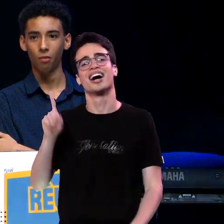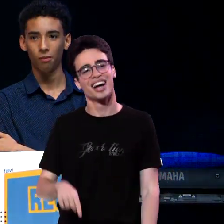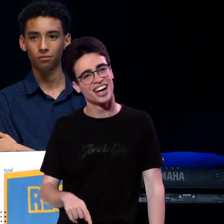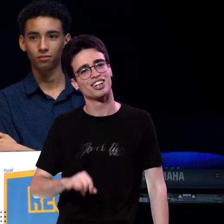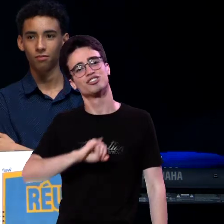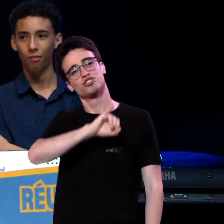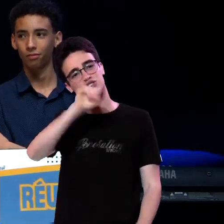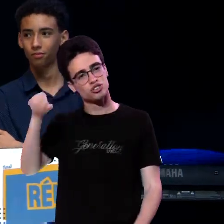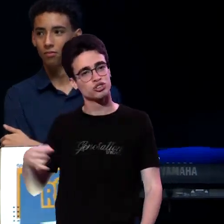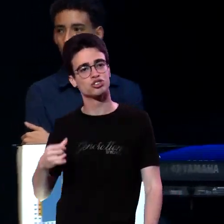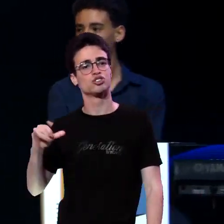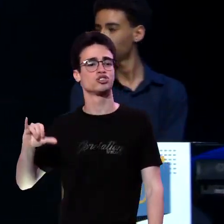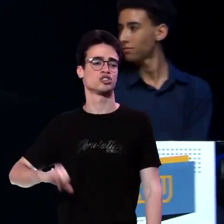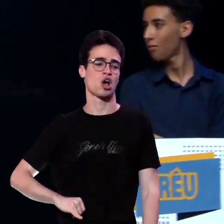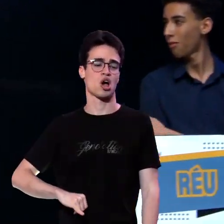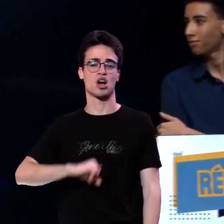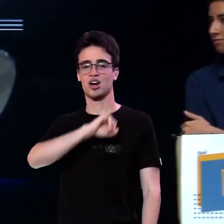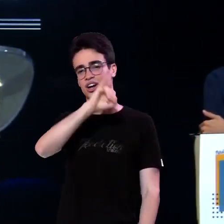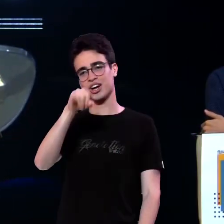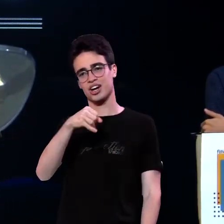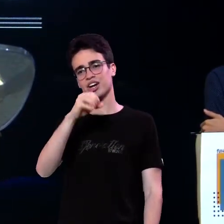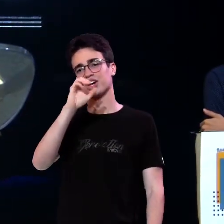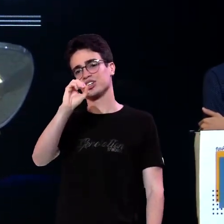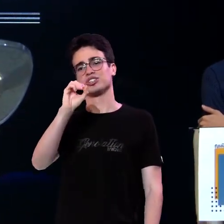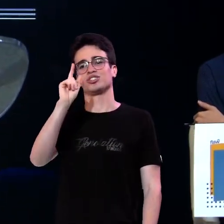sua Bíblia no livro de Jó.